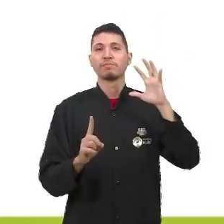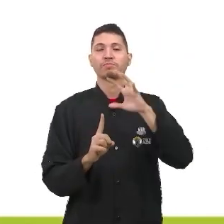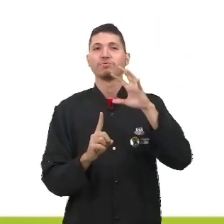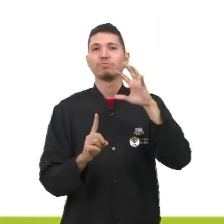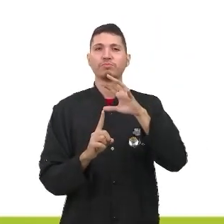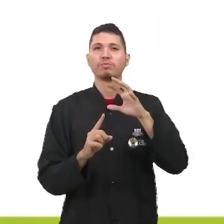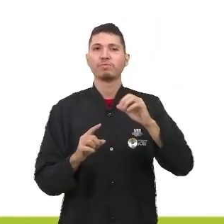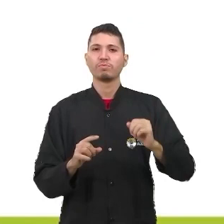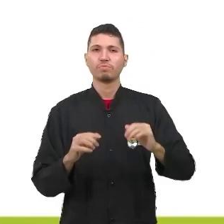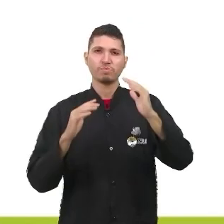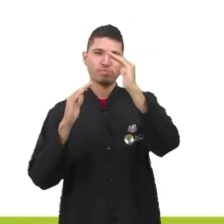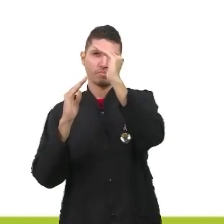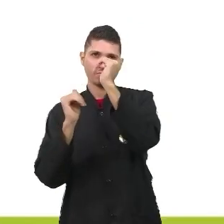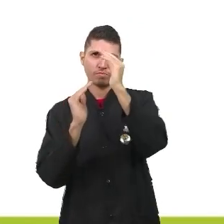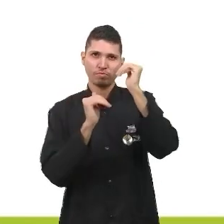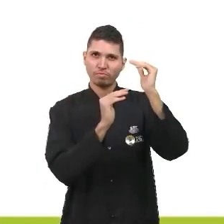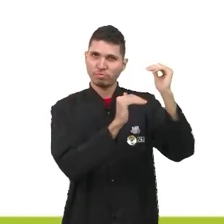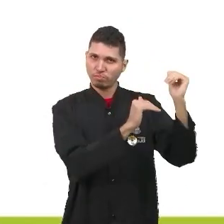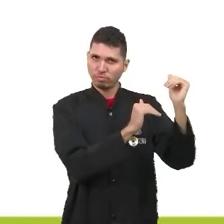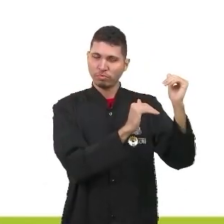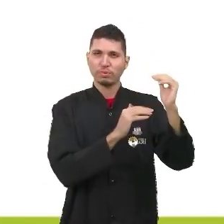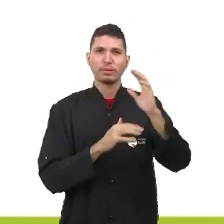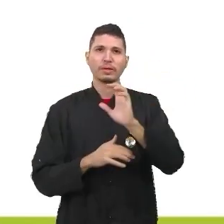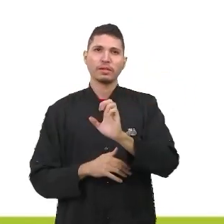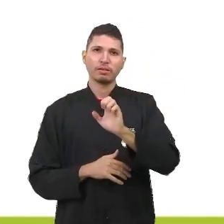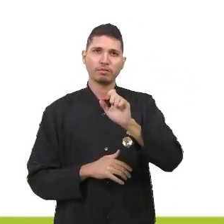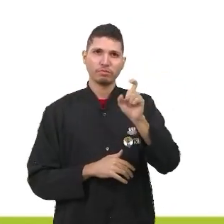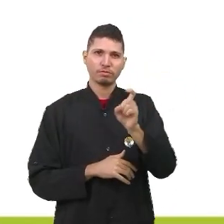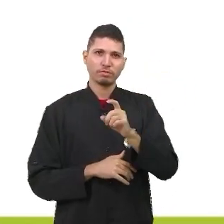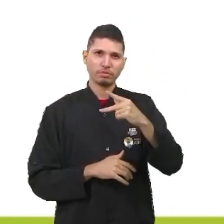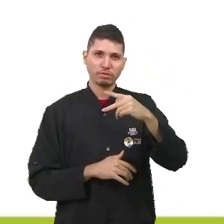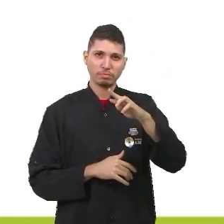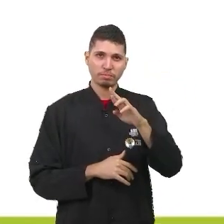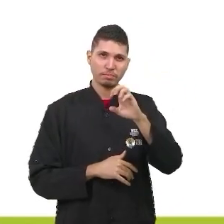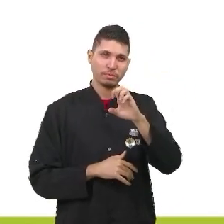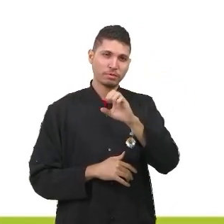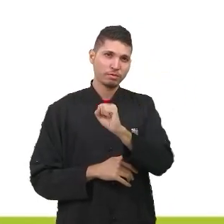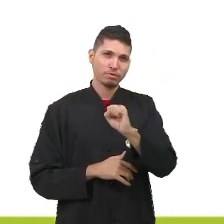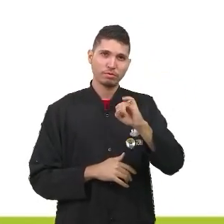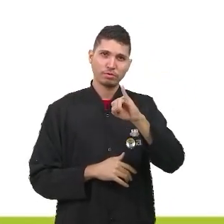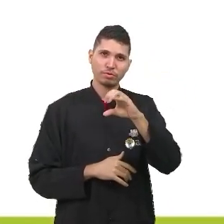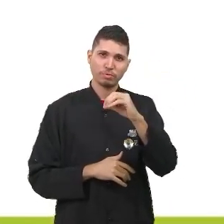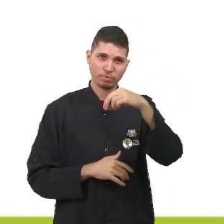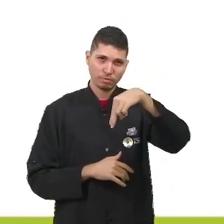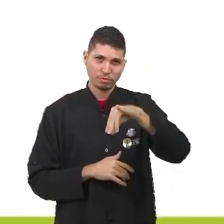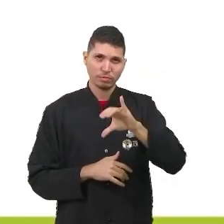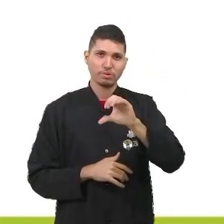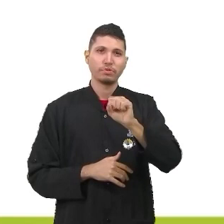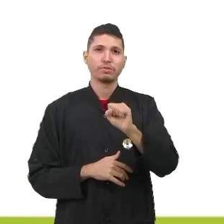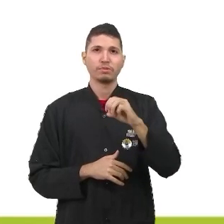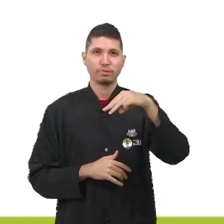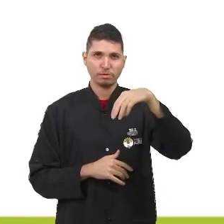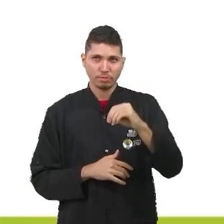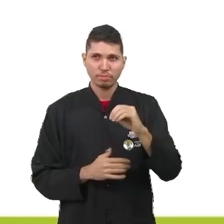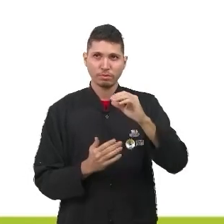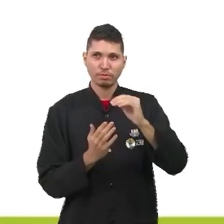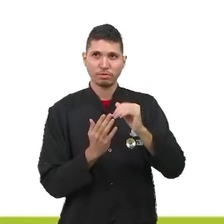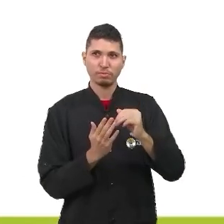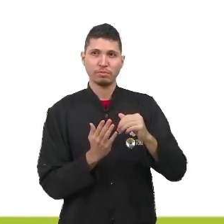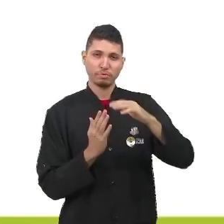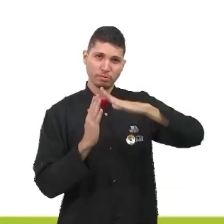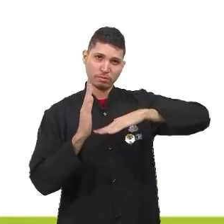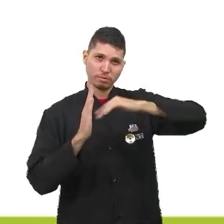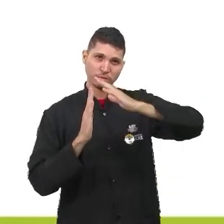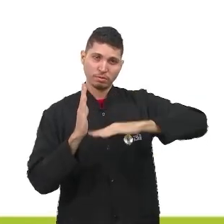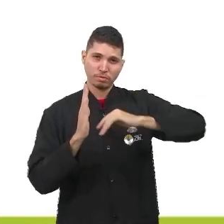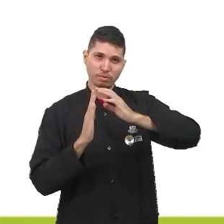expressionismo. Então, ela fez ali uma mistura. Lembra das 6 vanguardas europeias? Então, a pintura dela era uma mistura de cubismo,